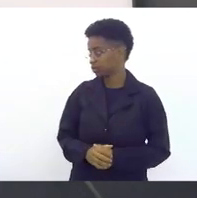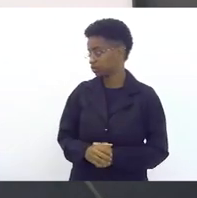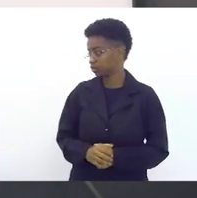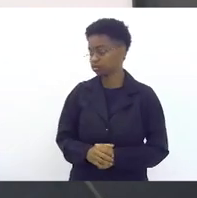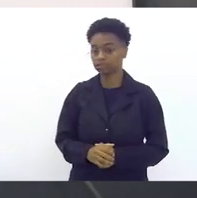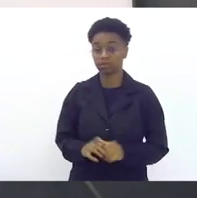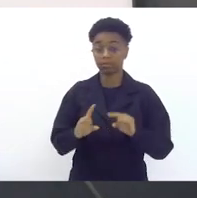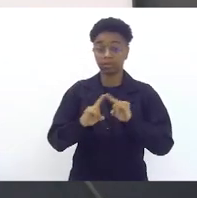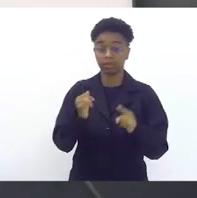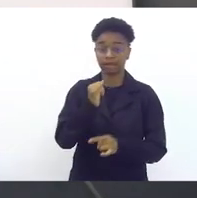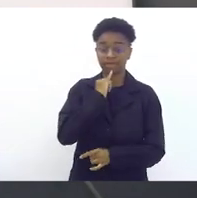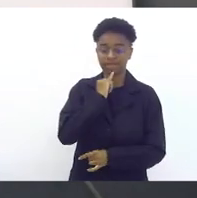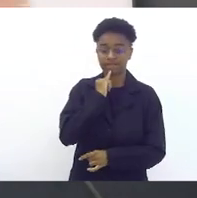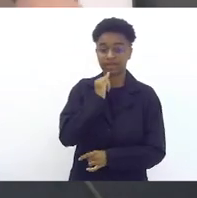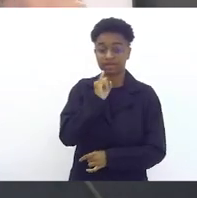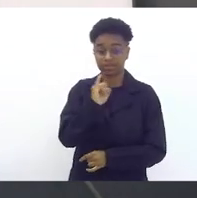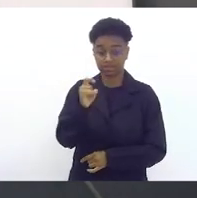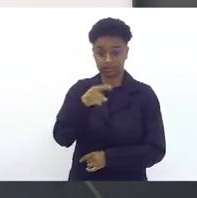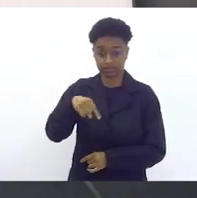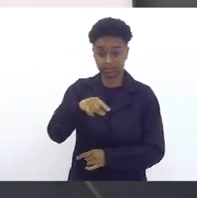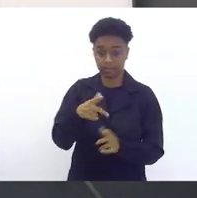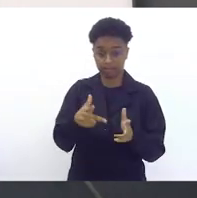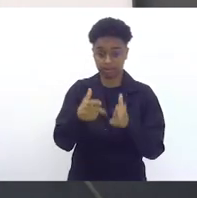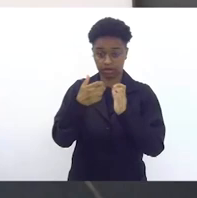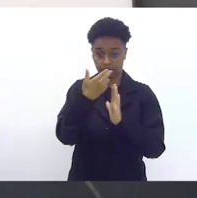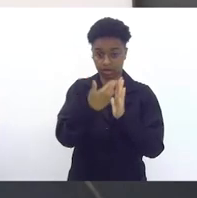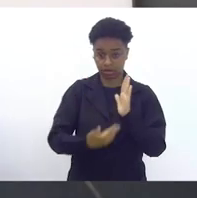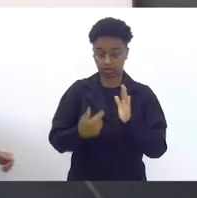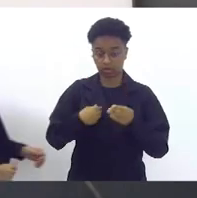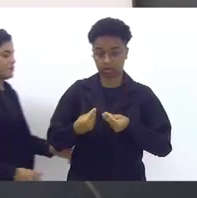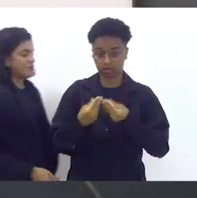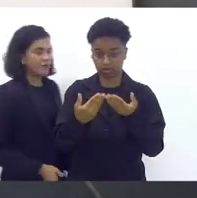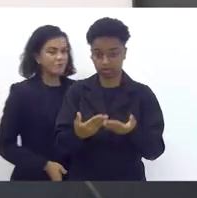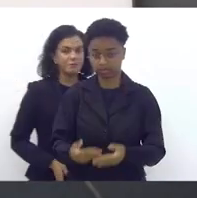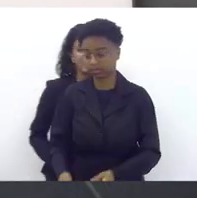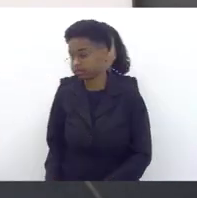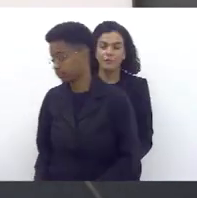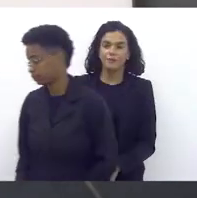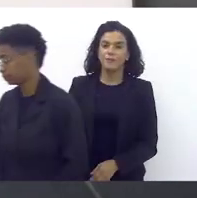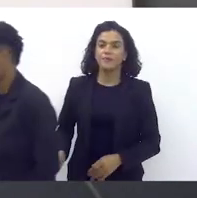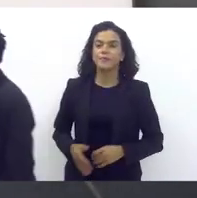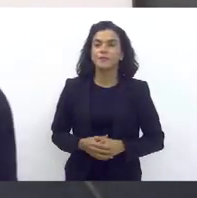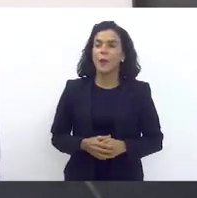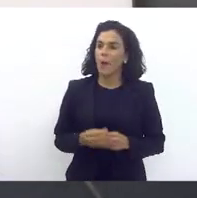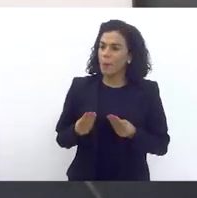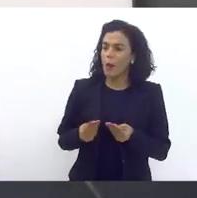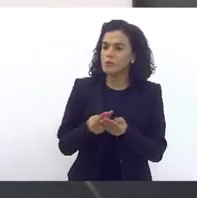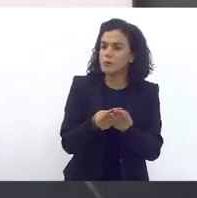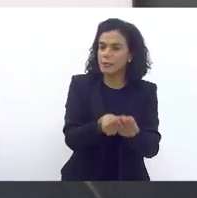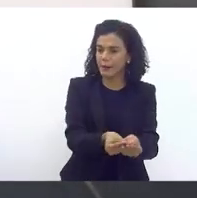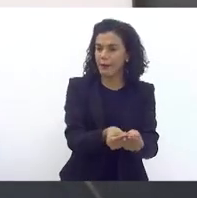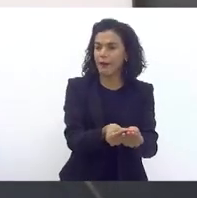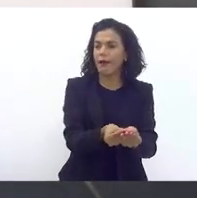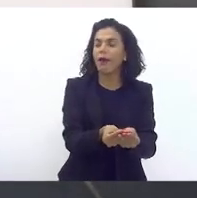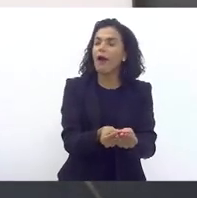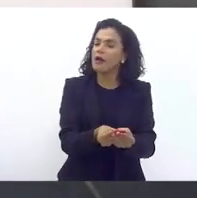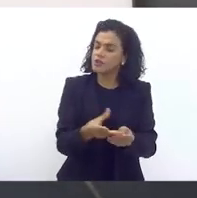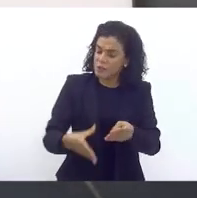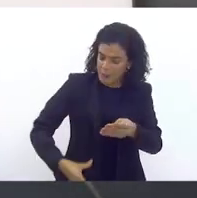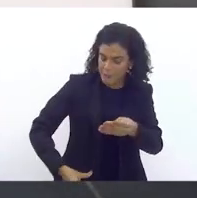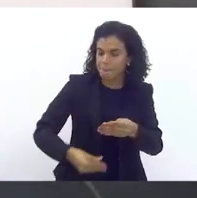Infelizmente, se a senhora vê um relatório que eu trouxe aqui, que eu posso depois colocar às suas mãos, né, a gente